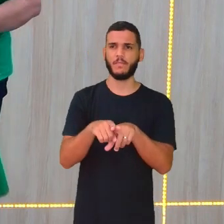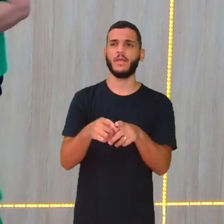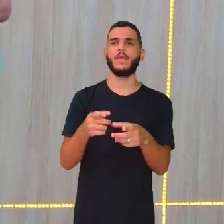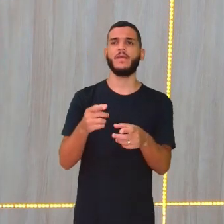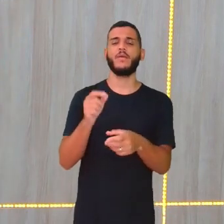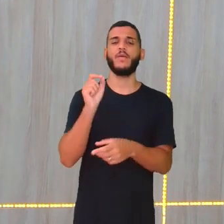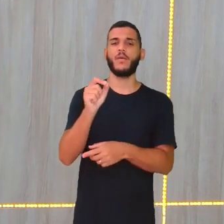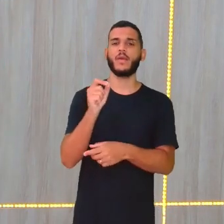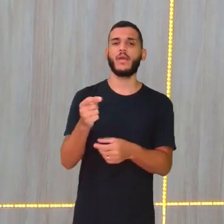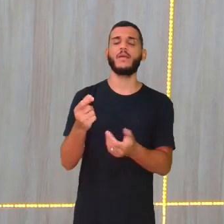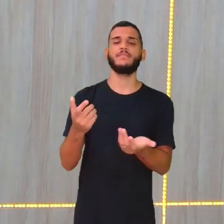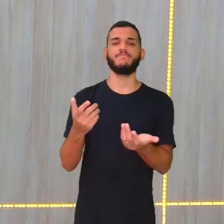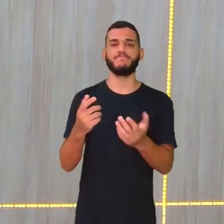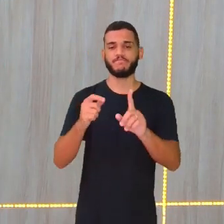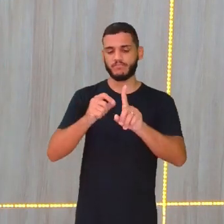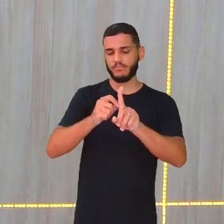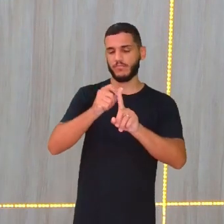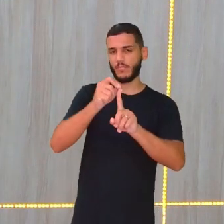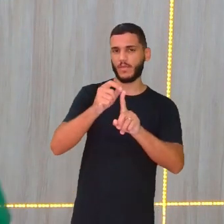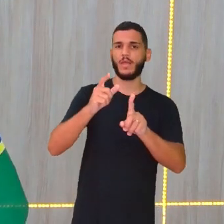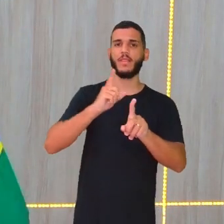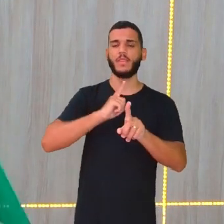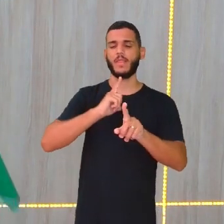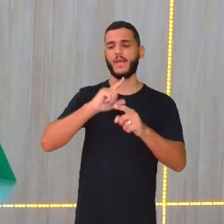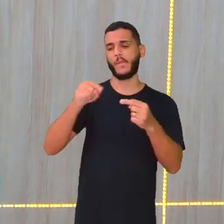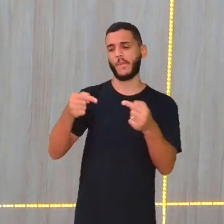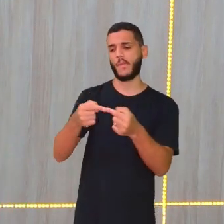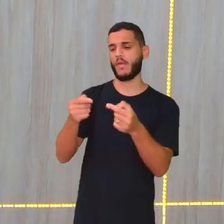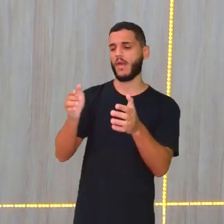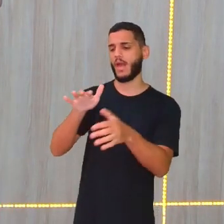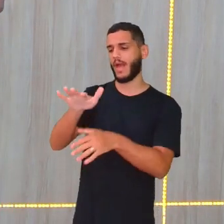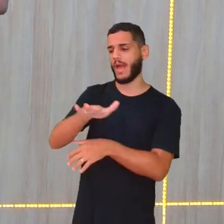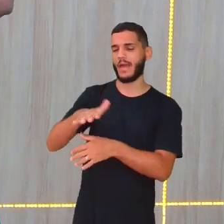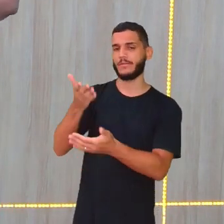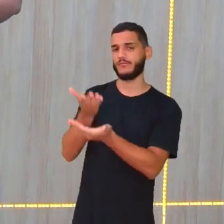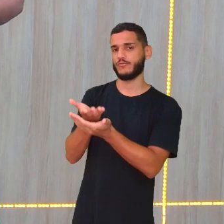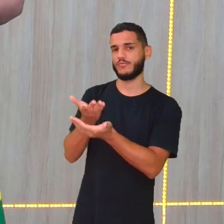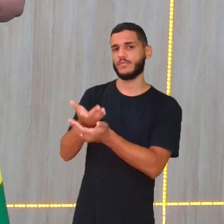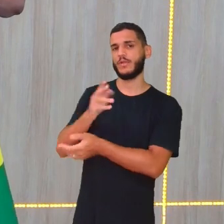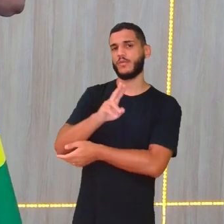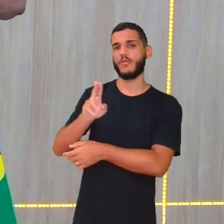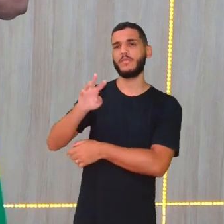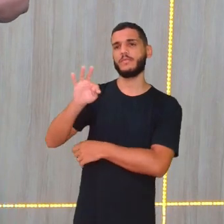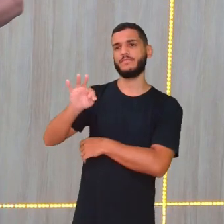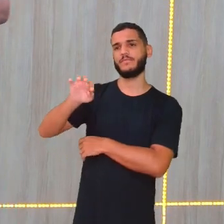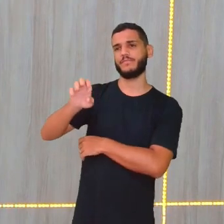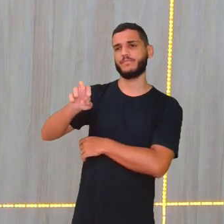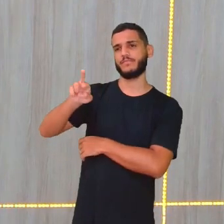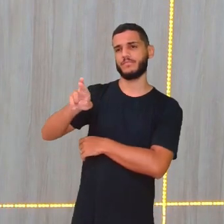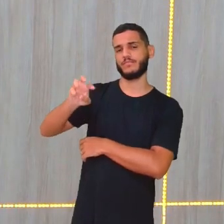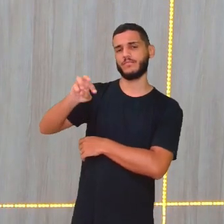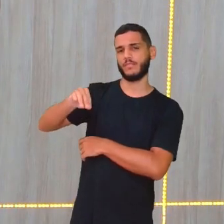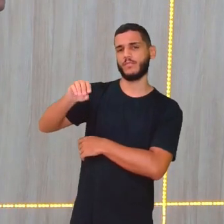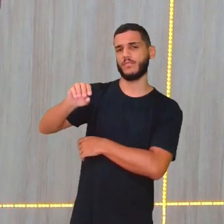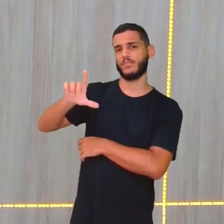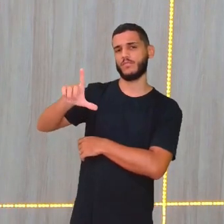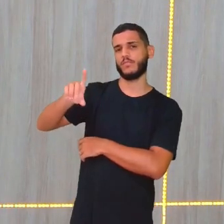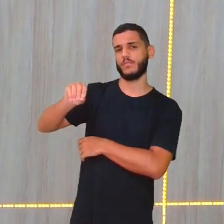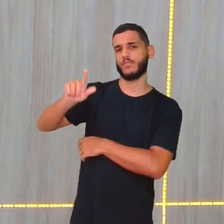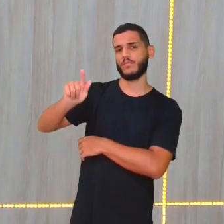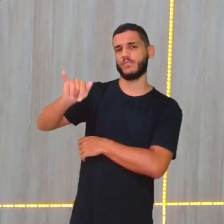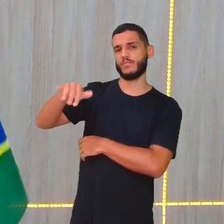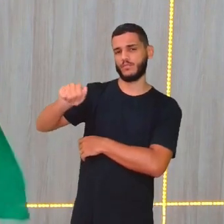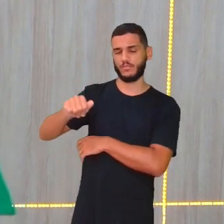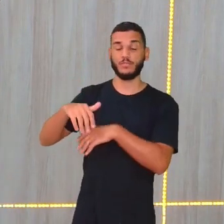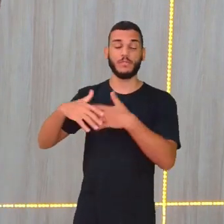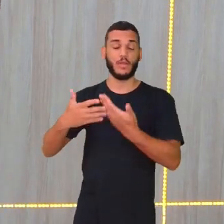calor, ela é estudada pela termologia. E daqui a pouco eu vou dar para vocês um conceito de termologia. Mas